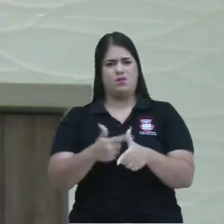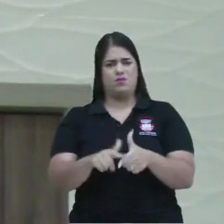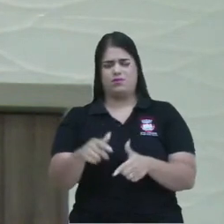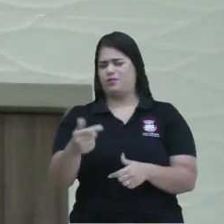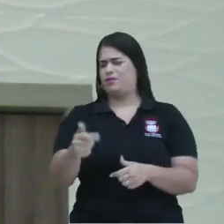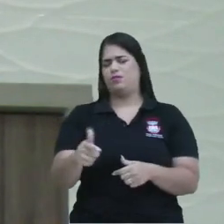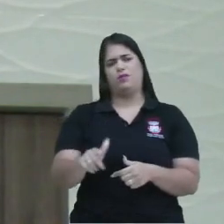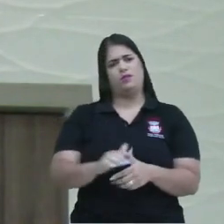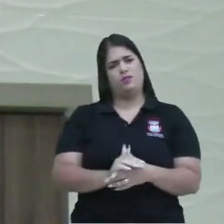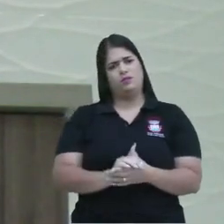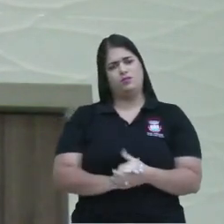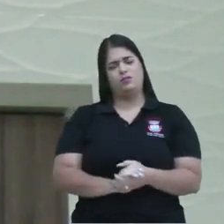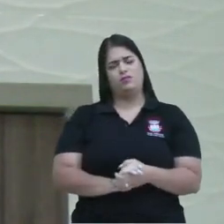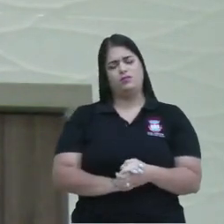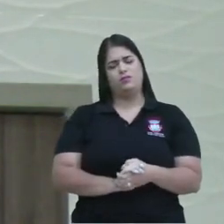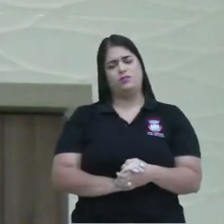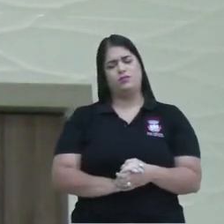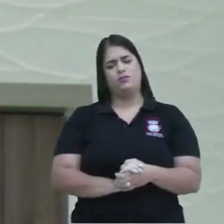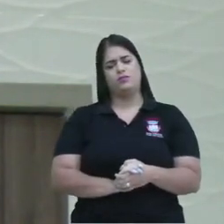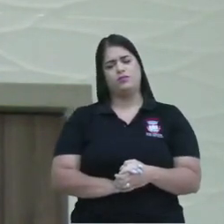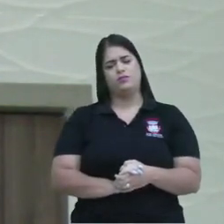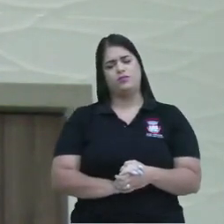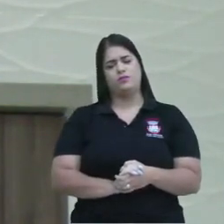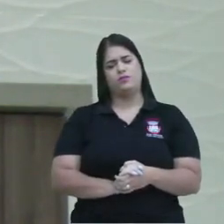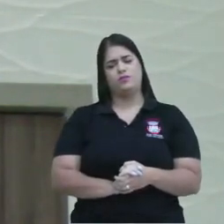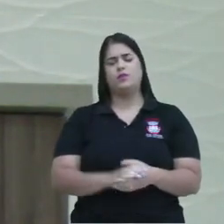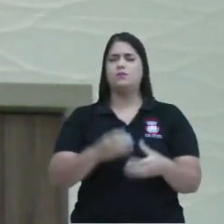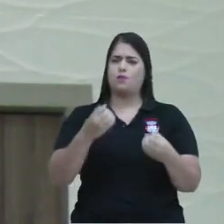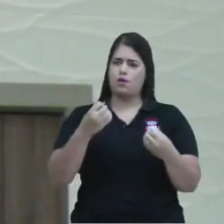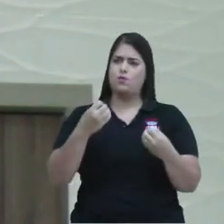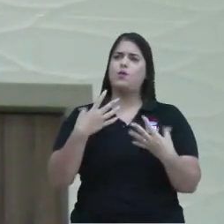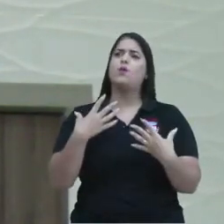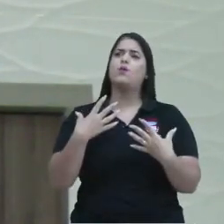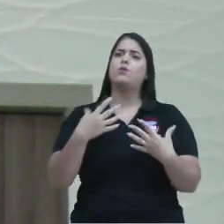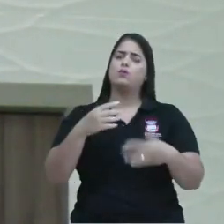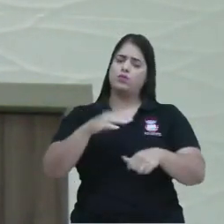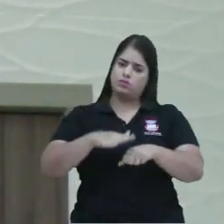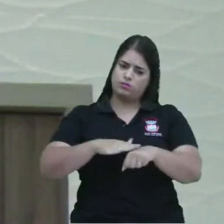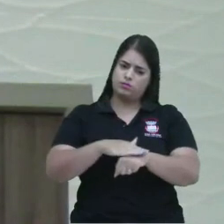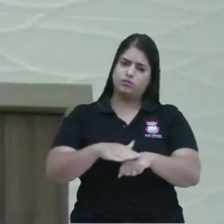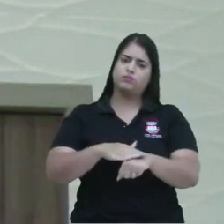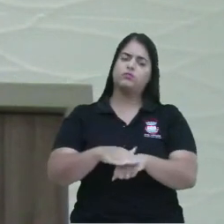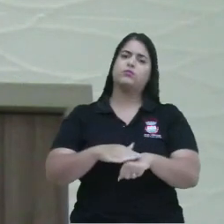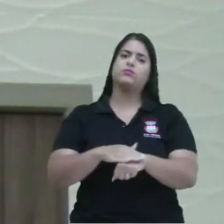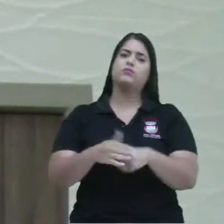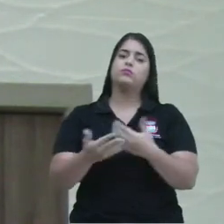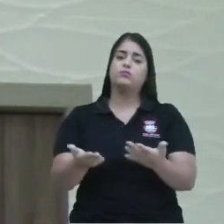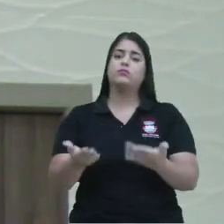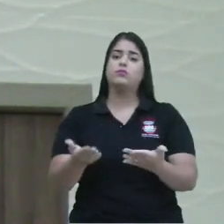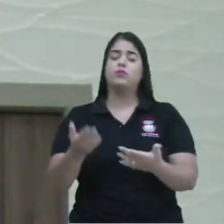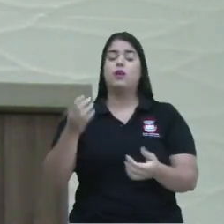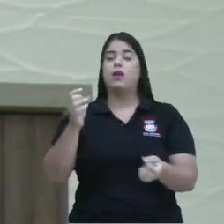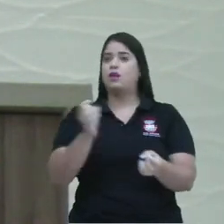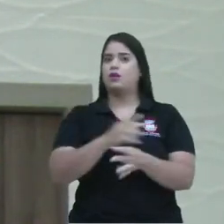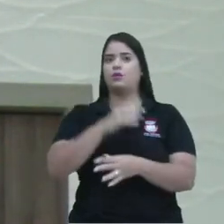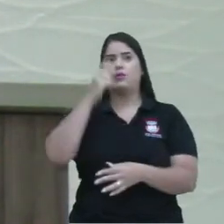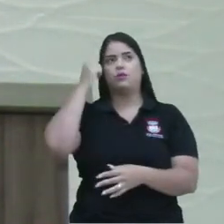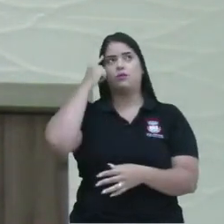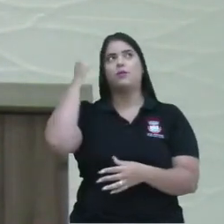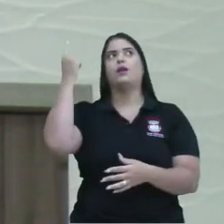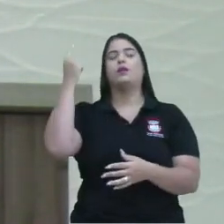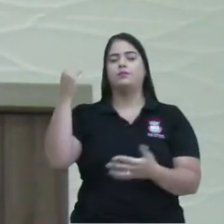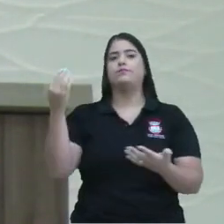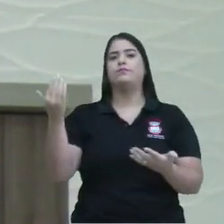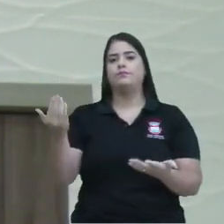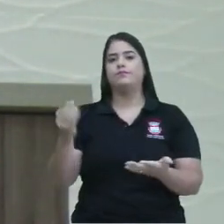contrário. Tem um embate bom, um embate que você tira dúvidas. Vem